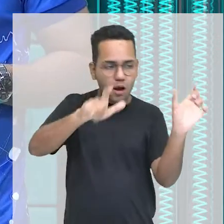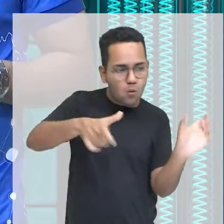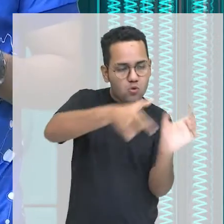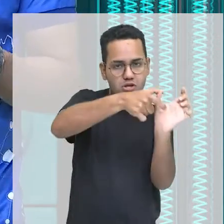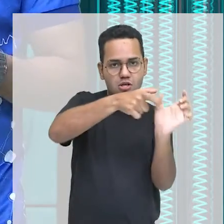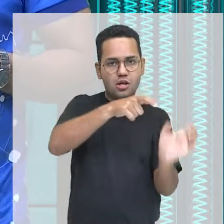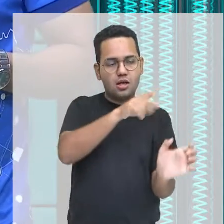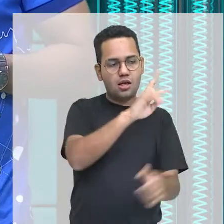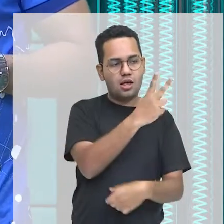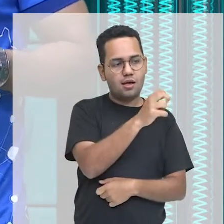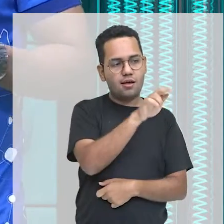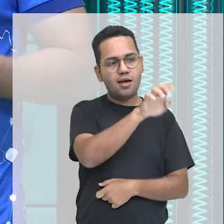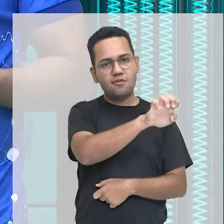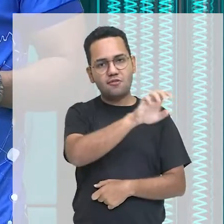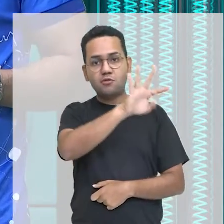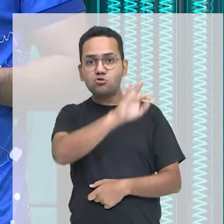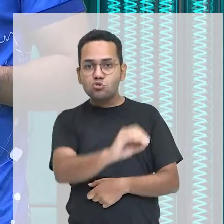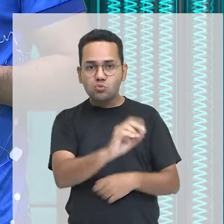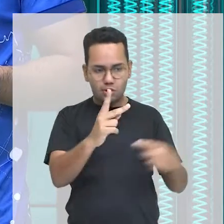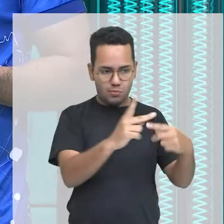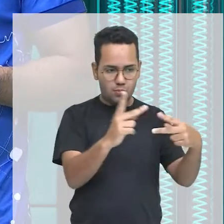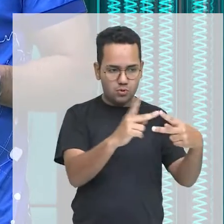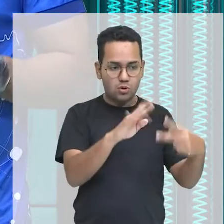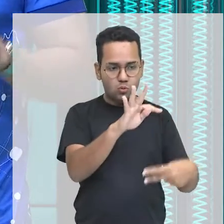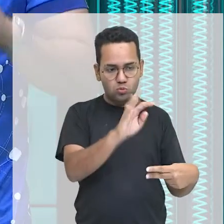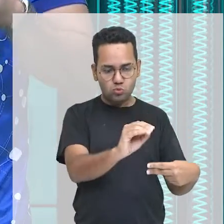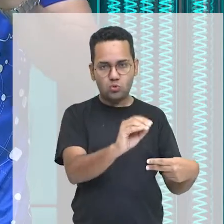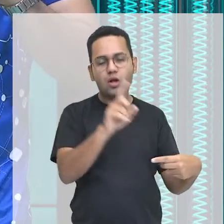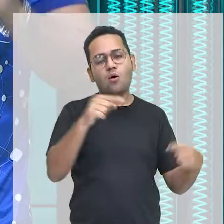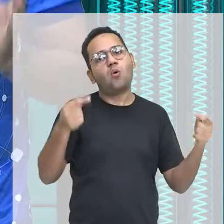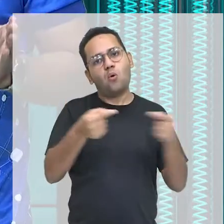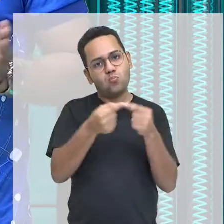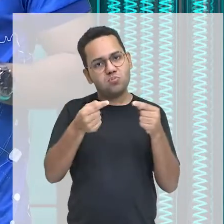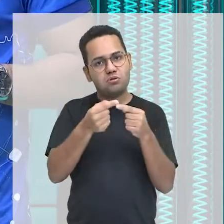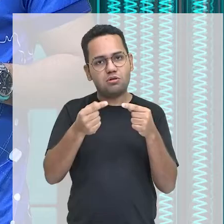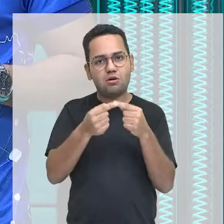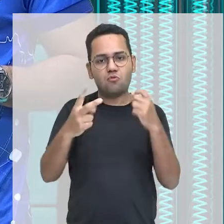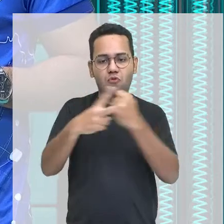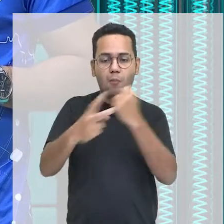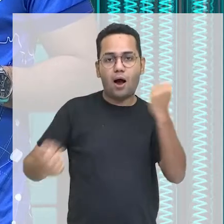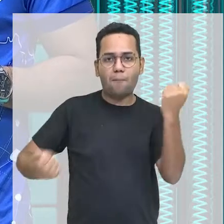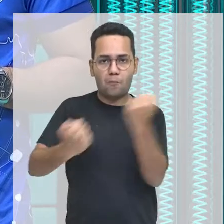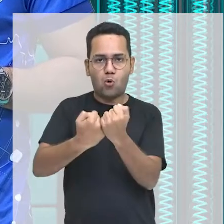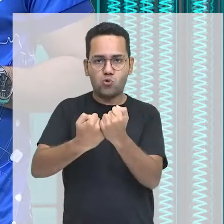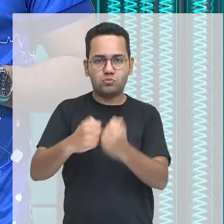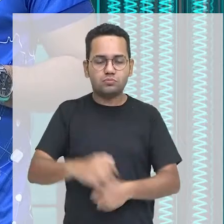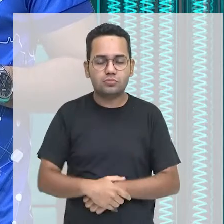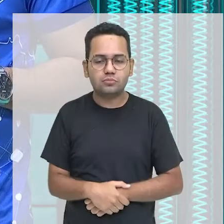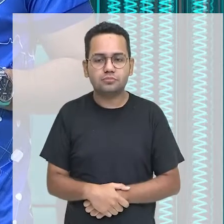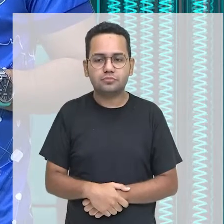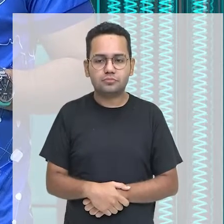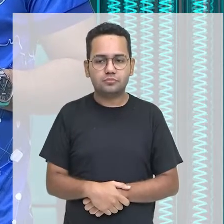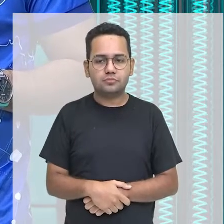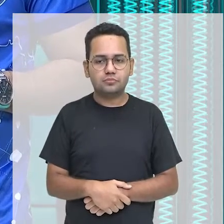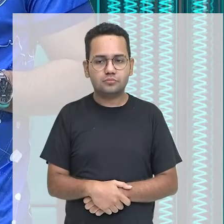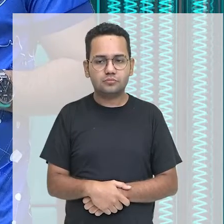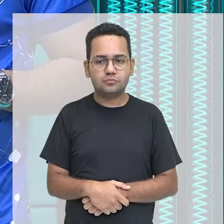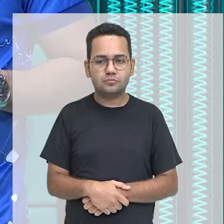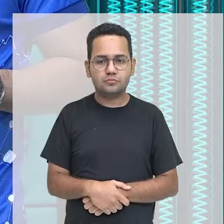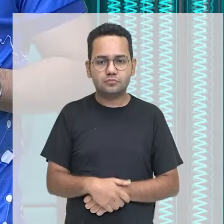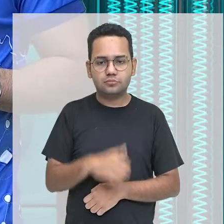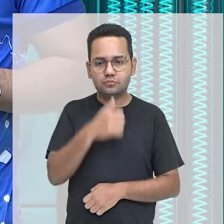preposição to, aí sim ele é um verbo modal, tá? Então, um resumo assim, verbos modais, que nós classificamos